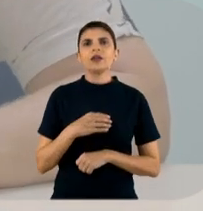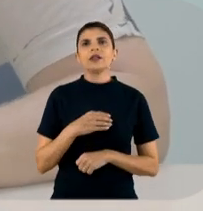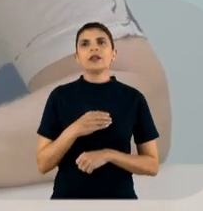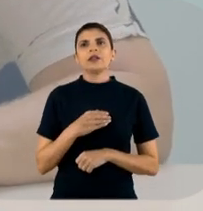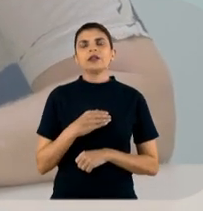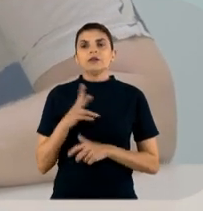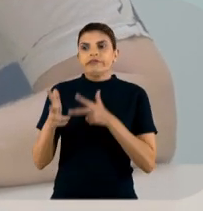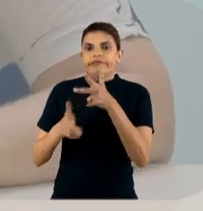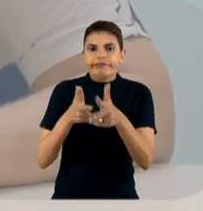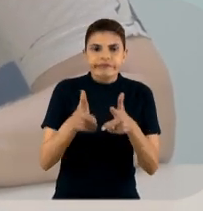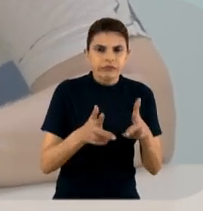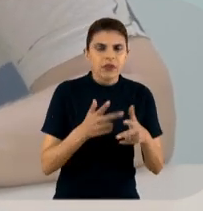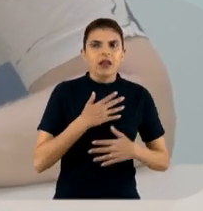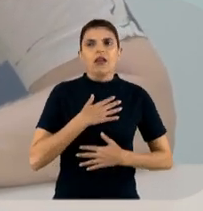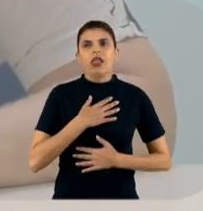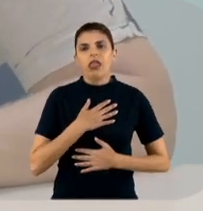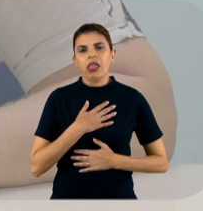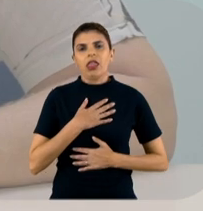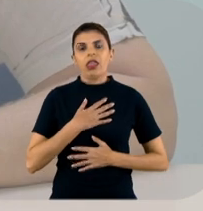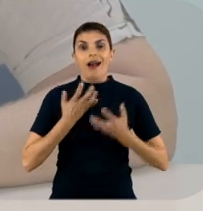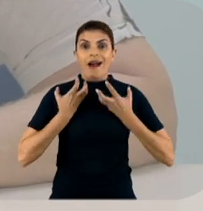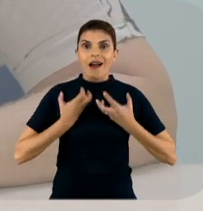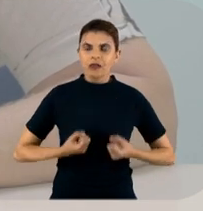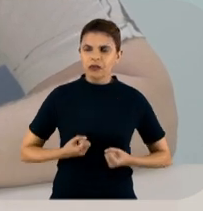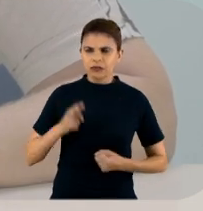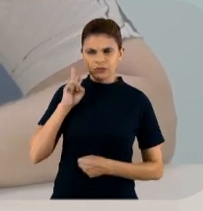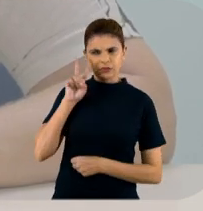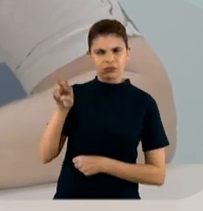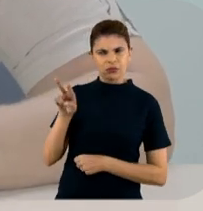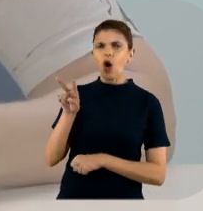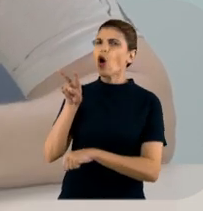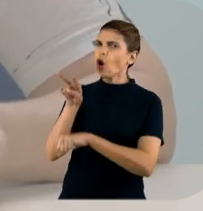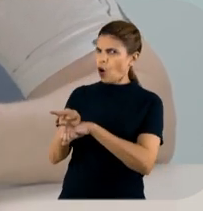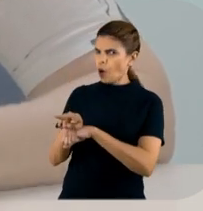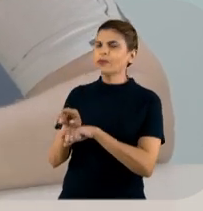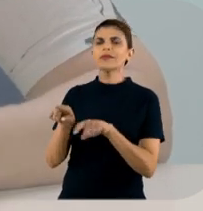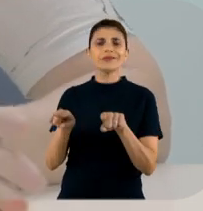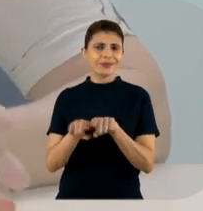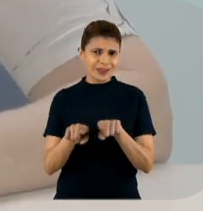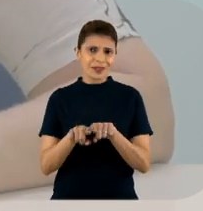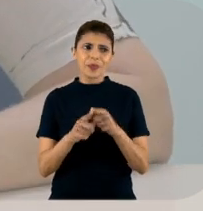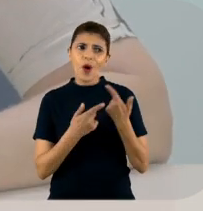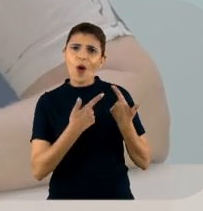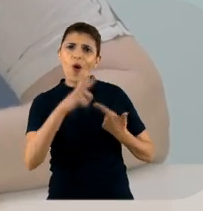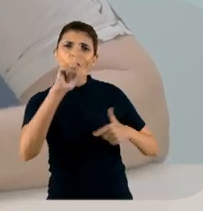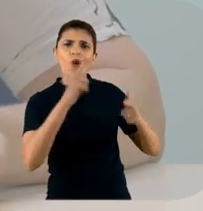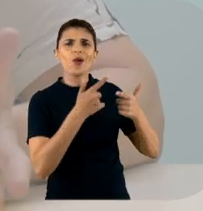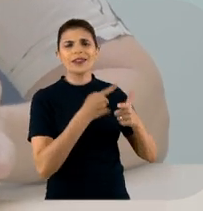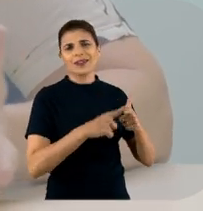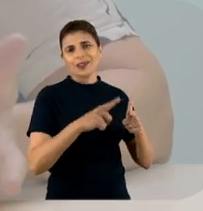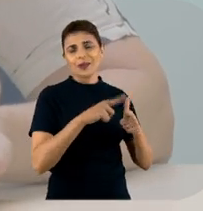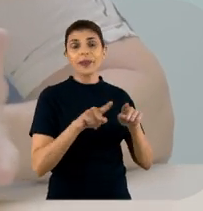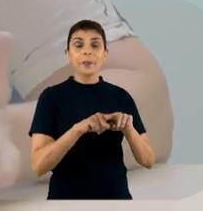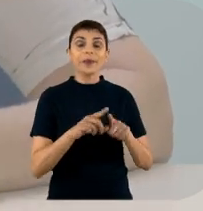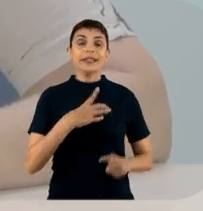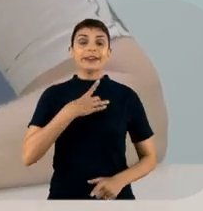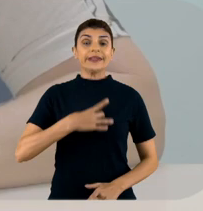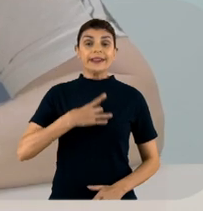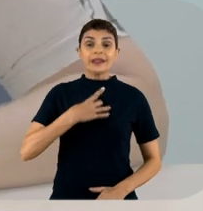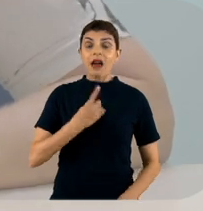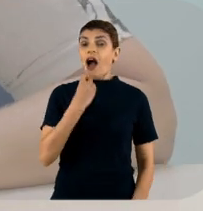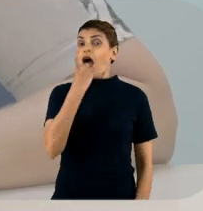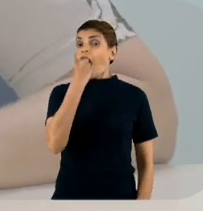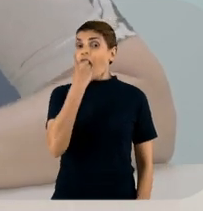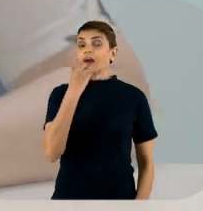conversa no meio porque ela não tá conseguindo falar e tá se cansando para conversar que é uma coisa que a gente vê em outras situações mesmo até mesmo a crise de asma a pessoa Às